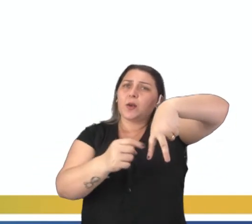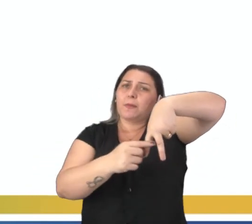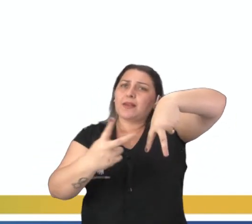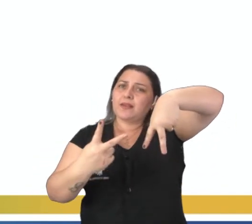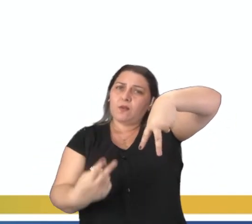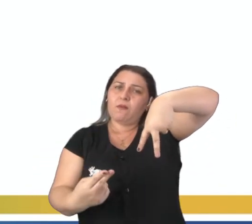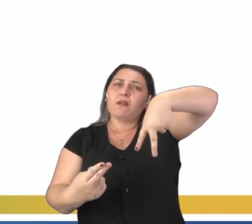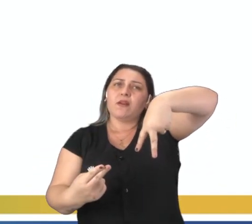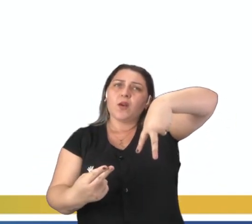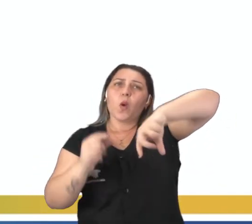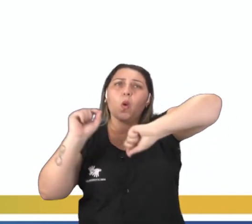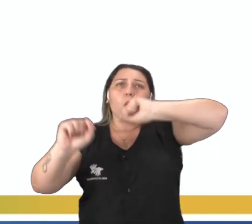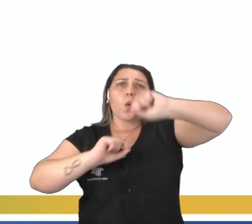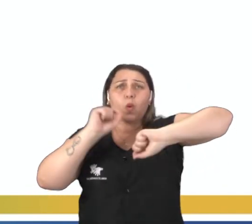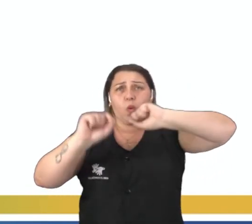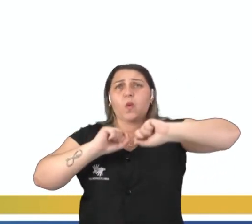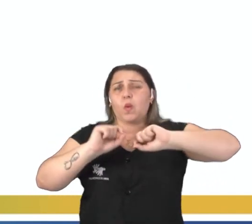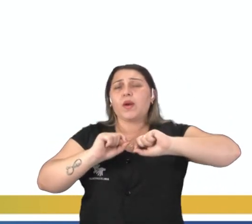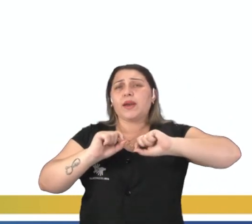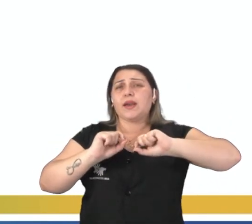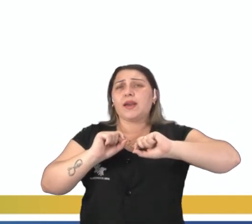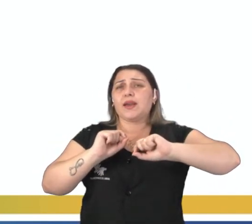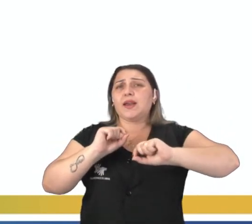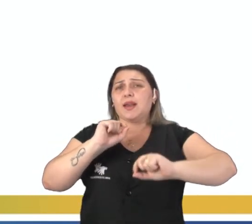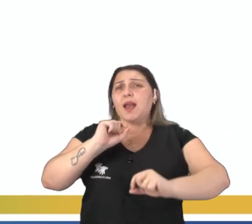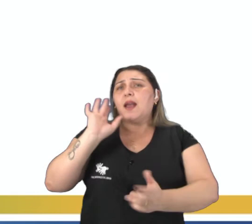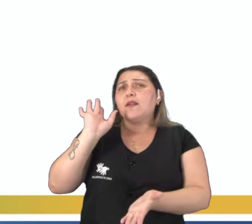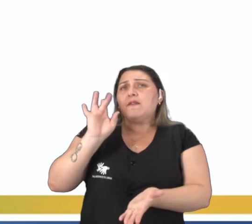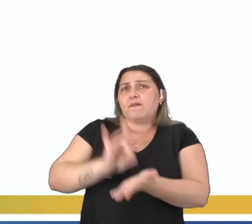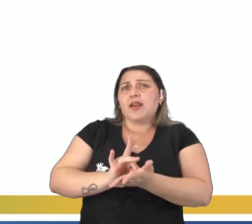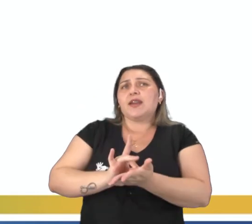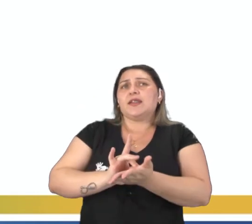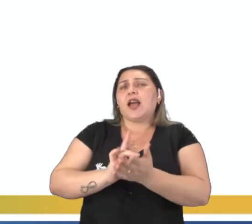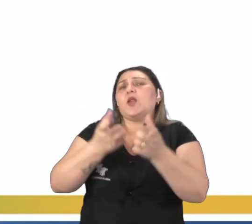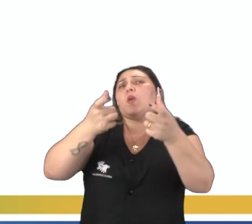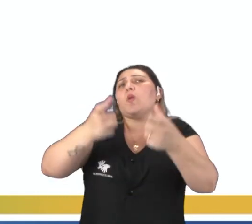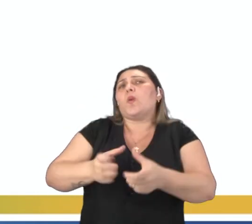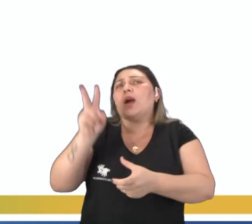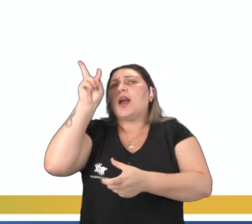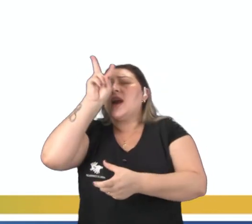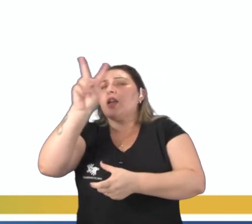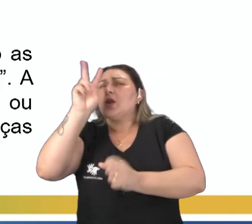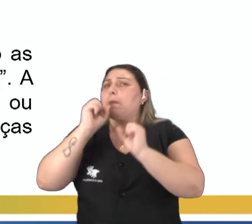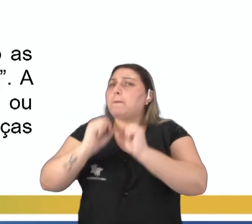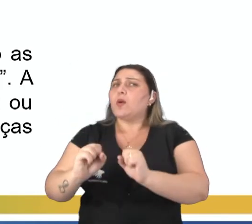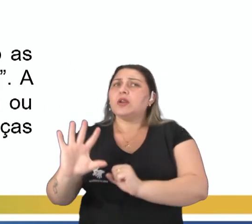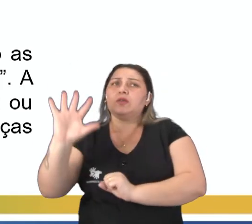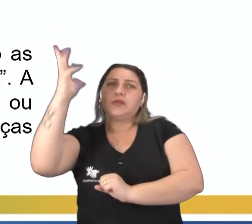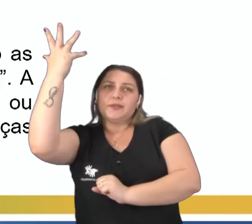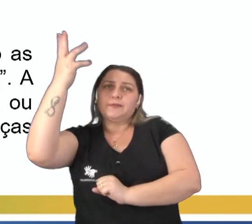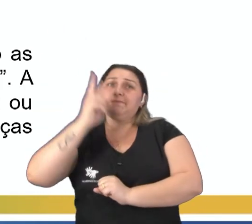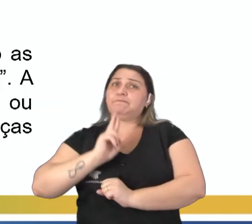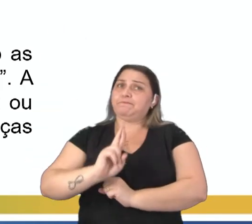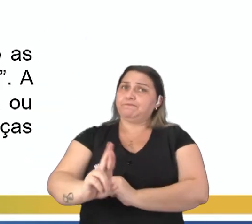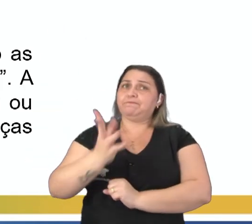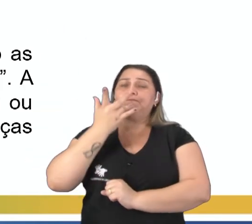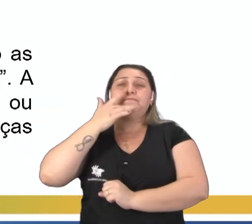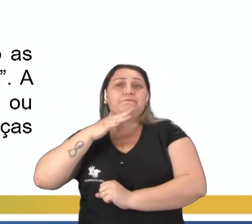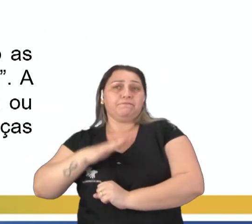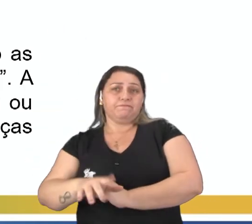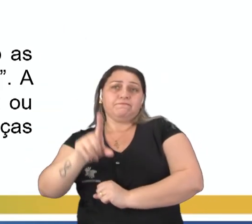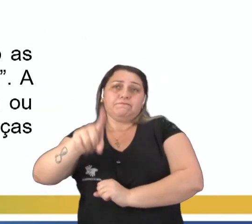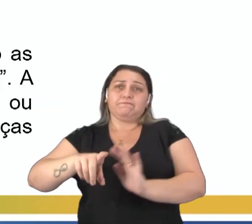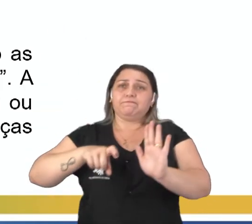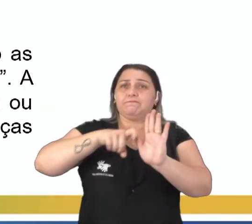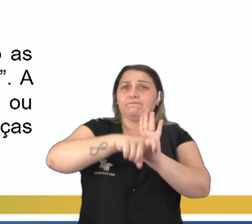às suas? O que evidencia isso no texto? Em que lugar a história pode acontecer? Resposta: